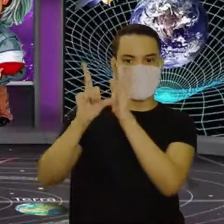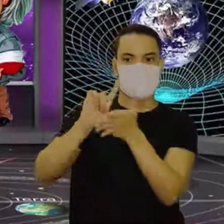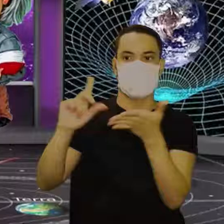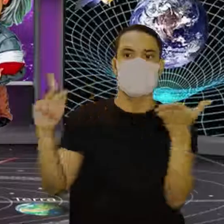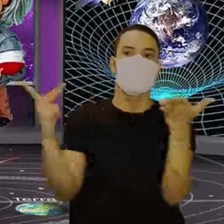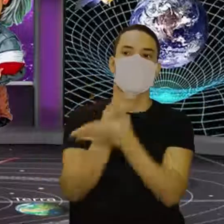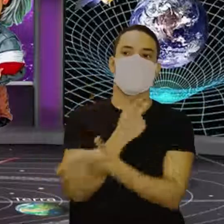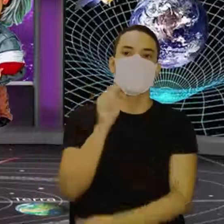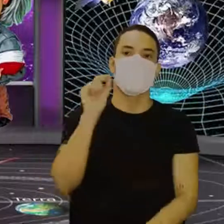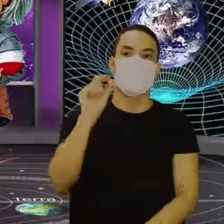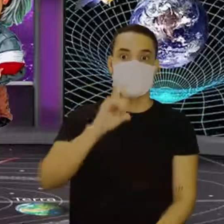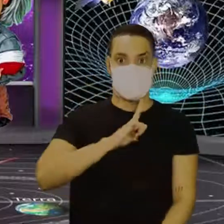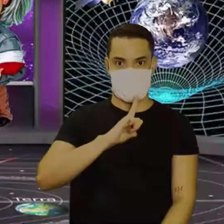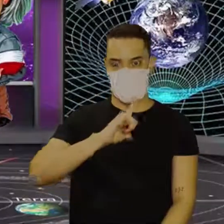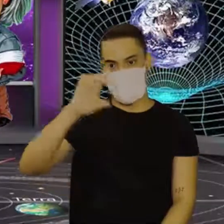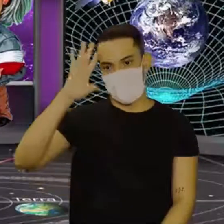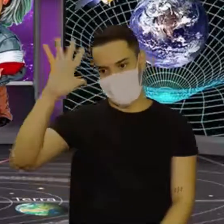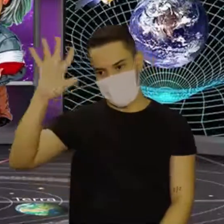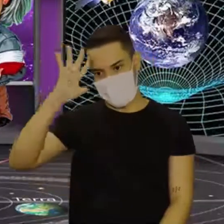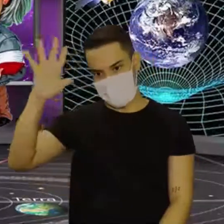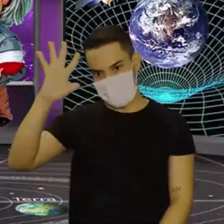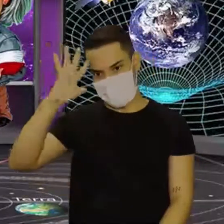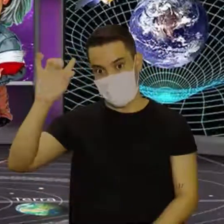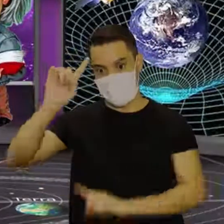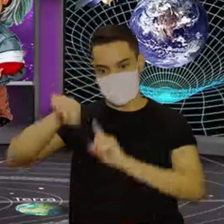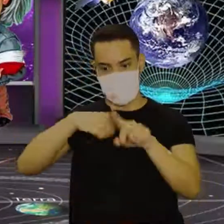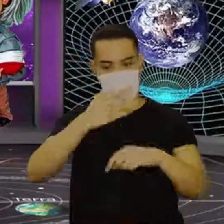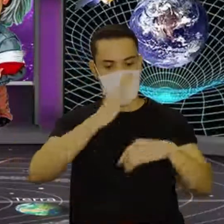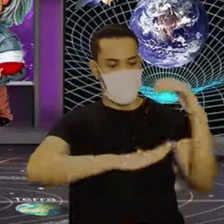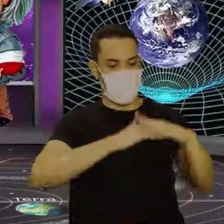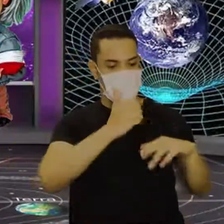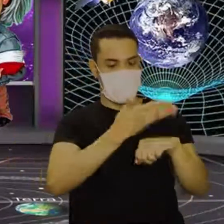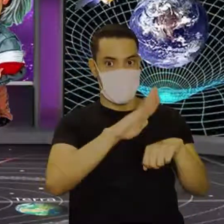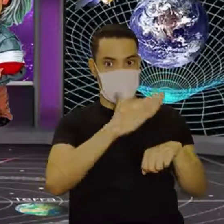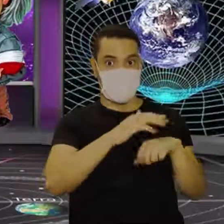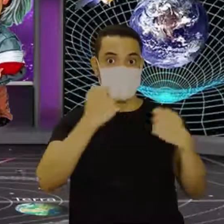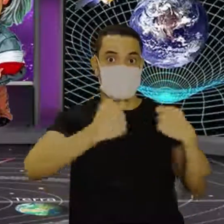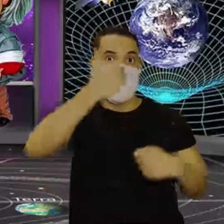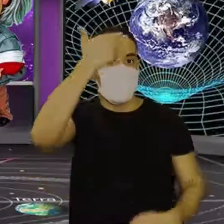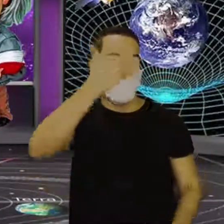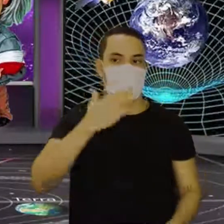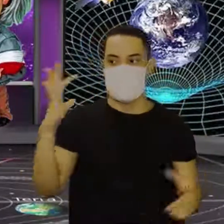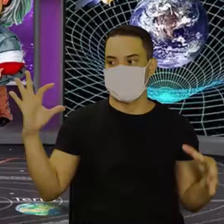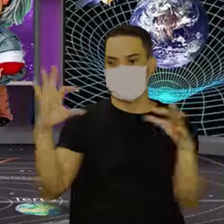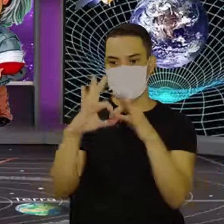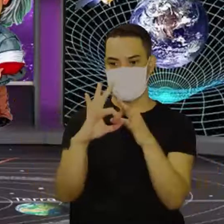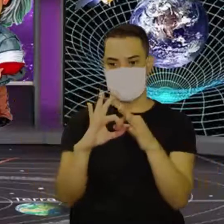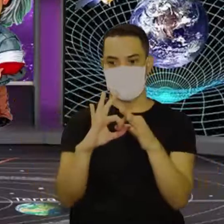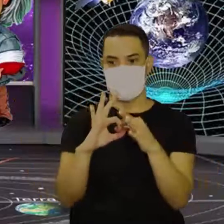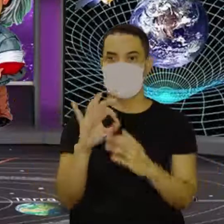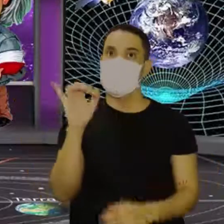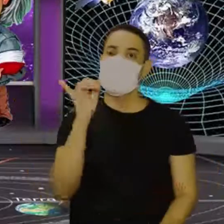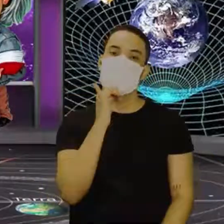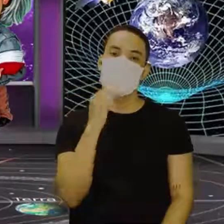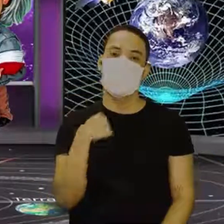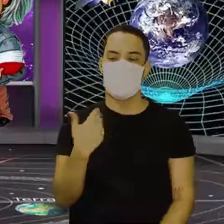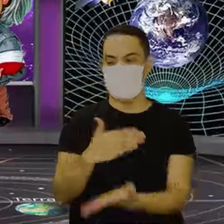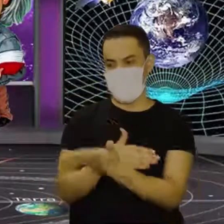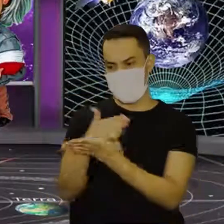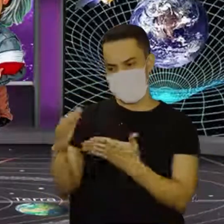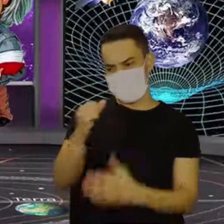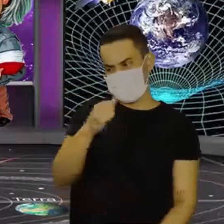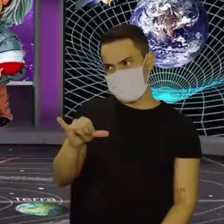por exemplo, você pode ter uma teoria e depois ir para a prática para provar. Ou, por exemplo, você, eu vou começar a mexer